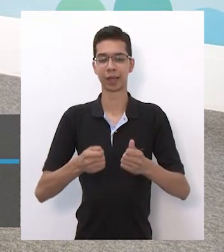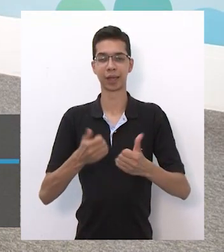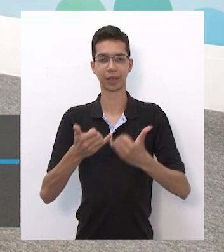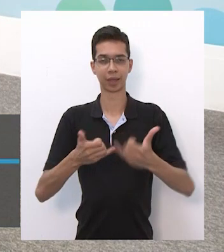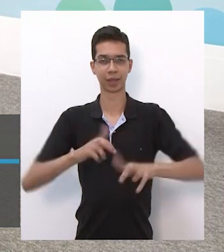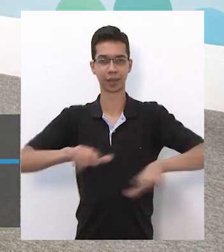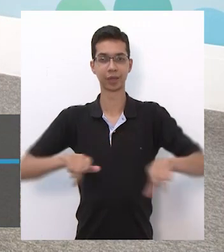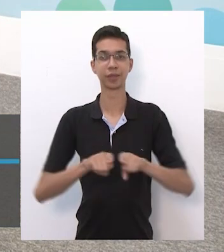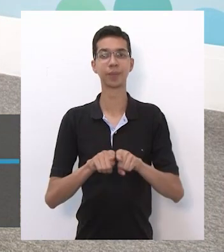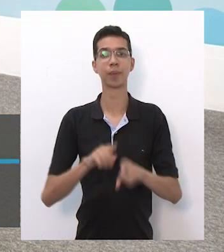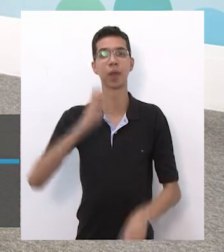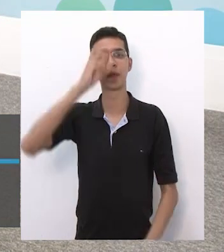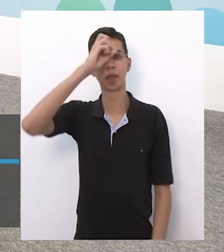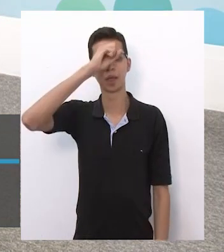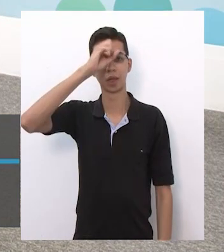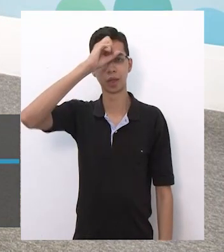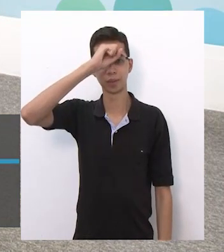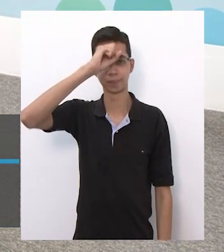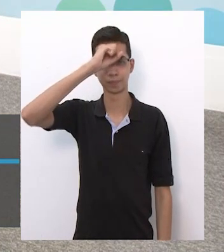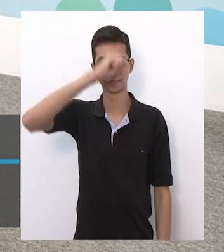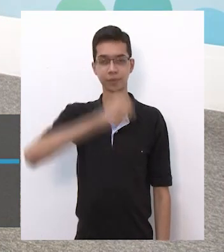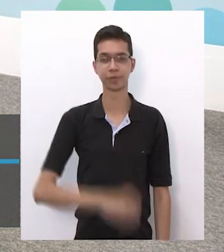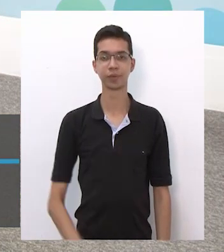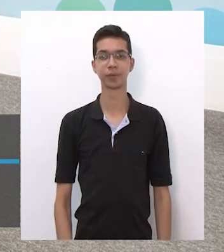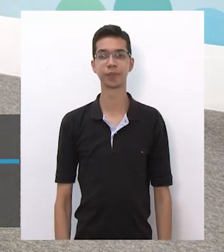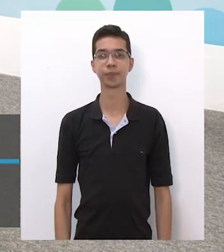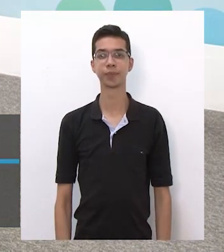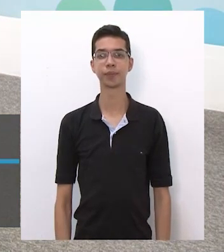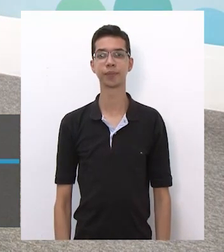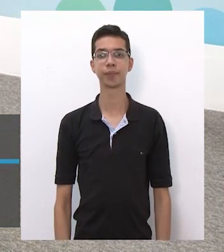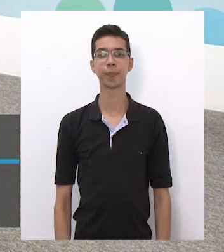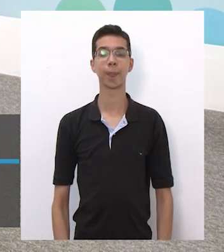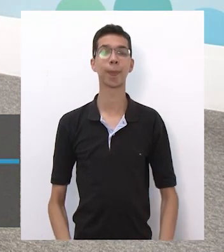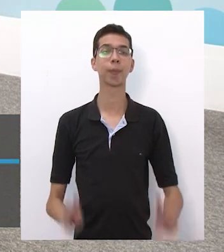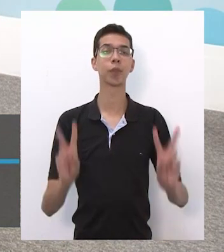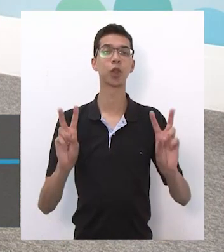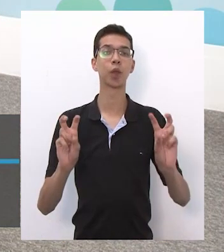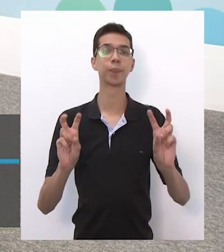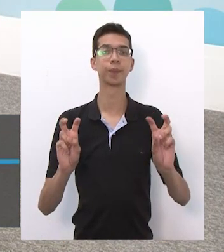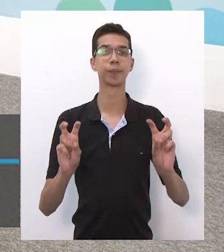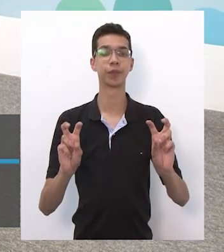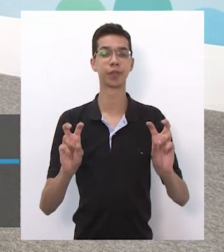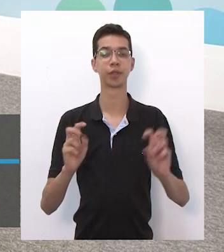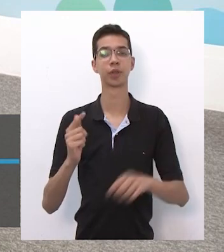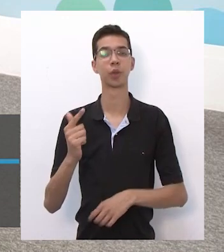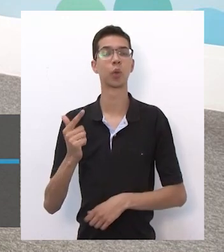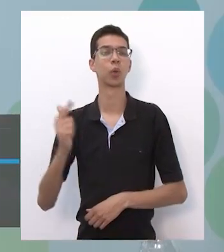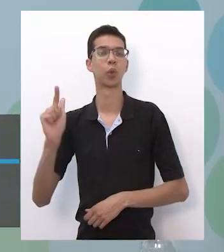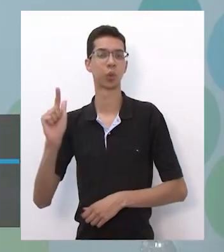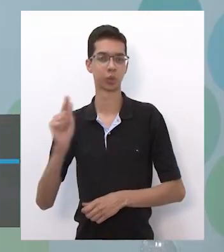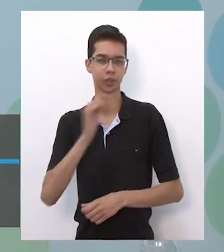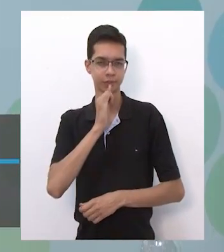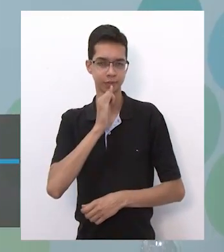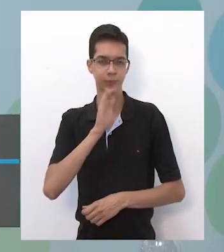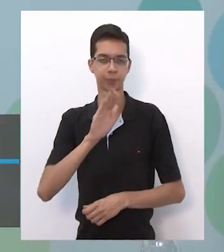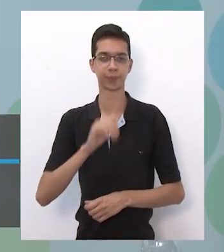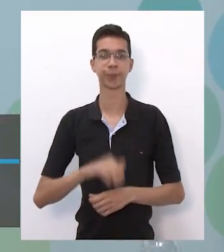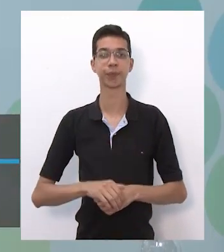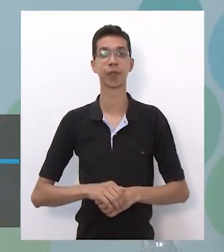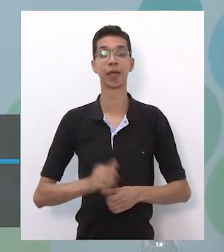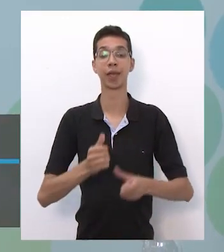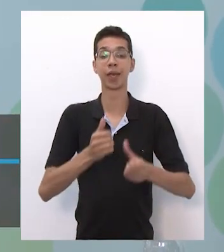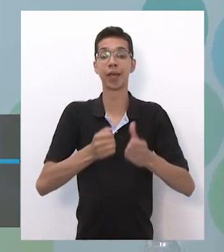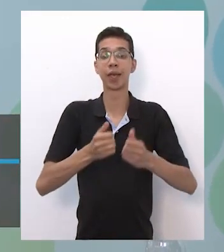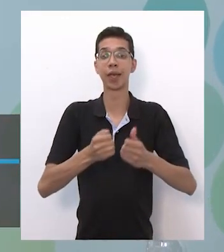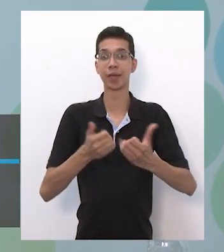em games? Bom, eu vou responder até mesmo porque eu trabalhei isso também em uma das salas, né? A gamificação, professores, é